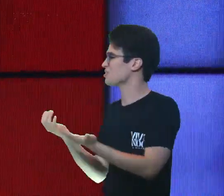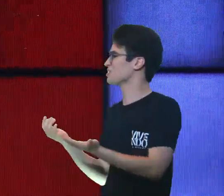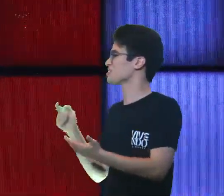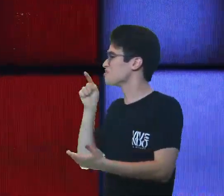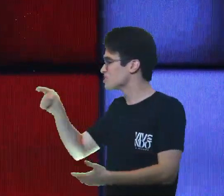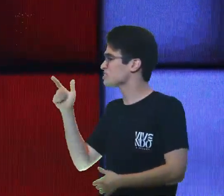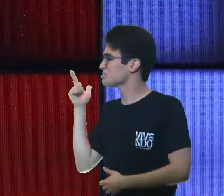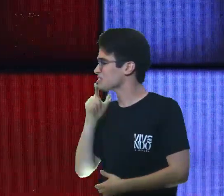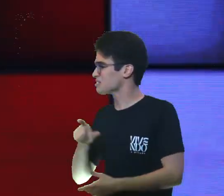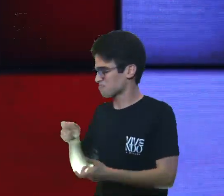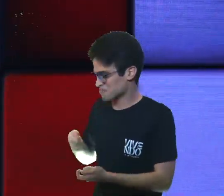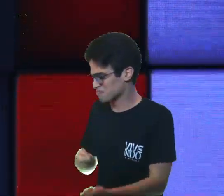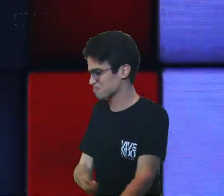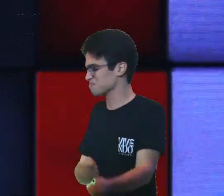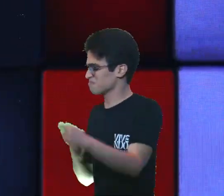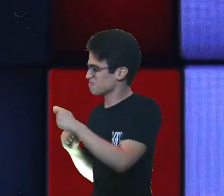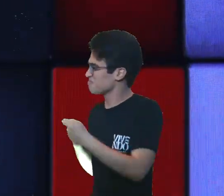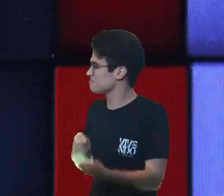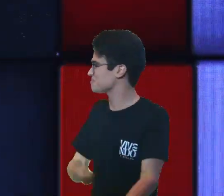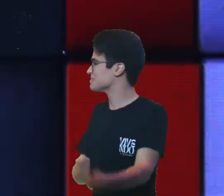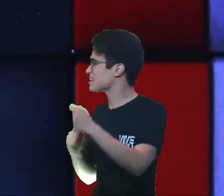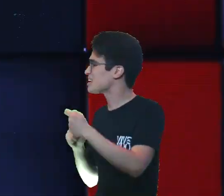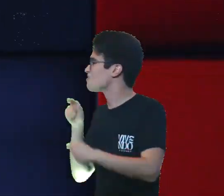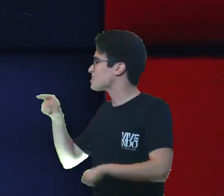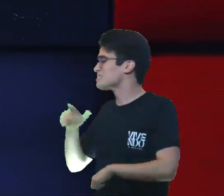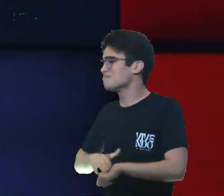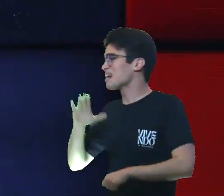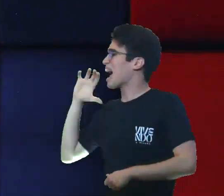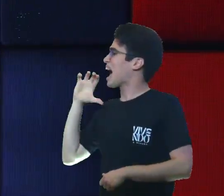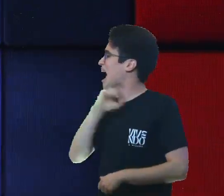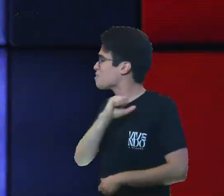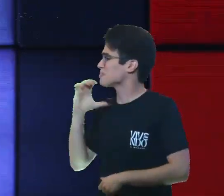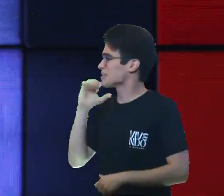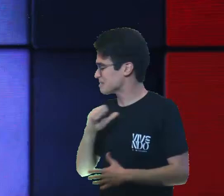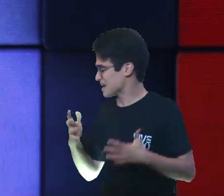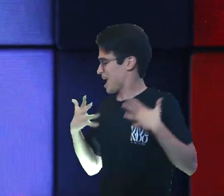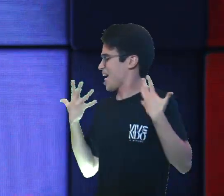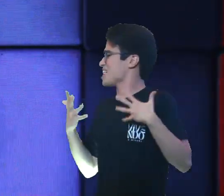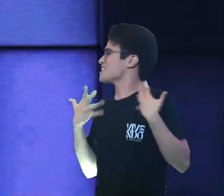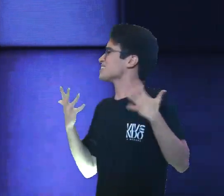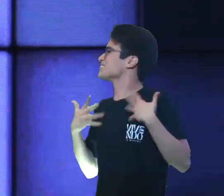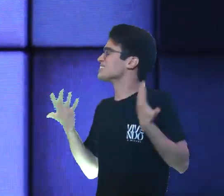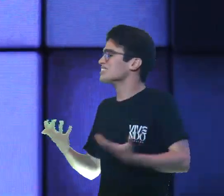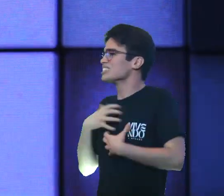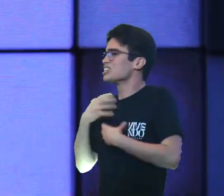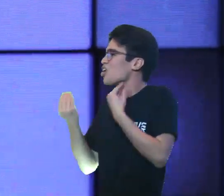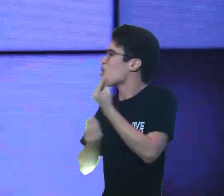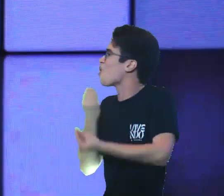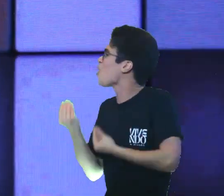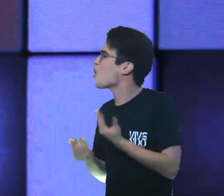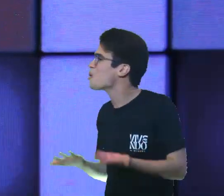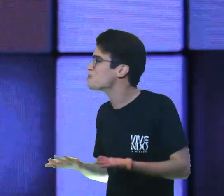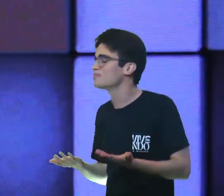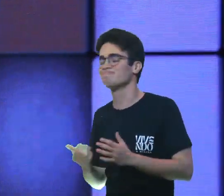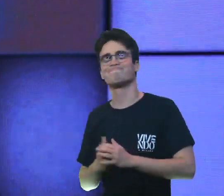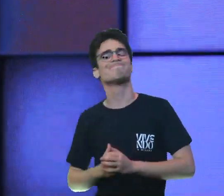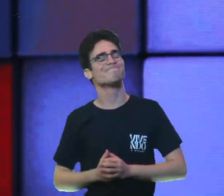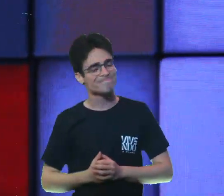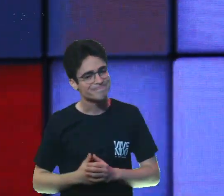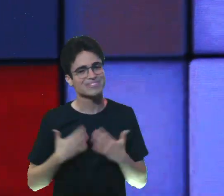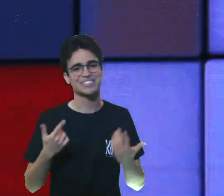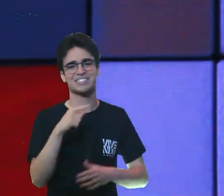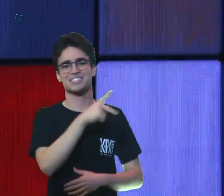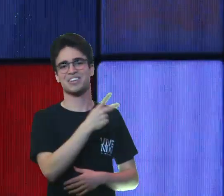faz cavar a sua própria cova com tanta alegria assim? E o evangelho foi